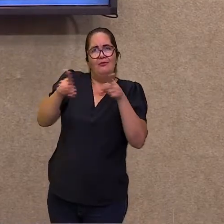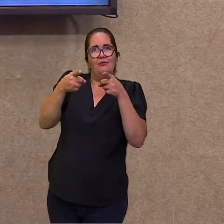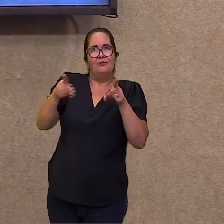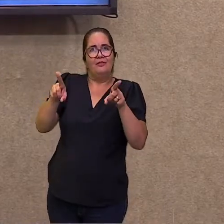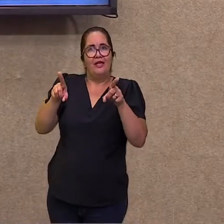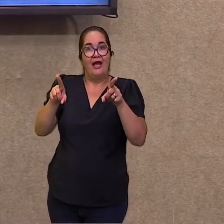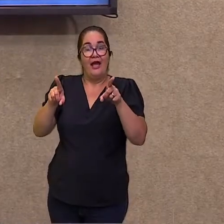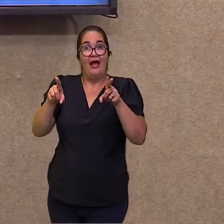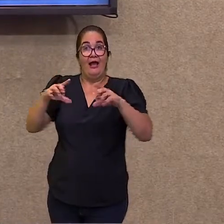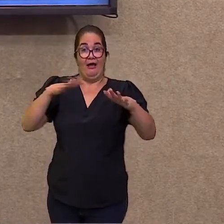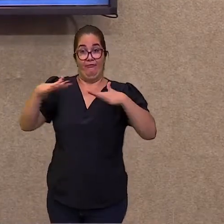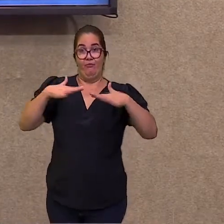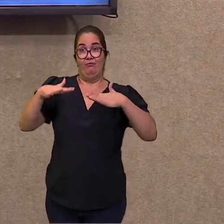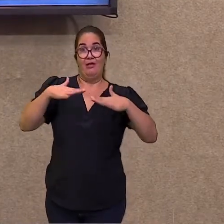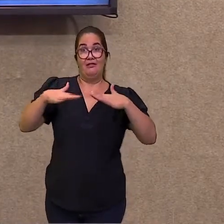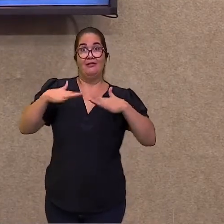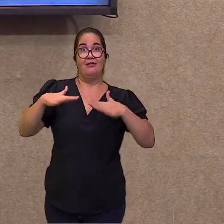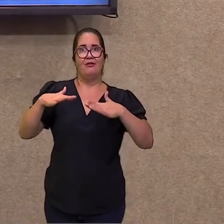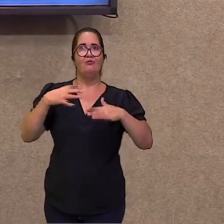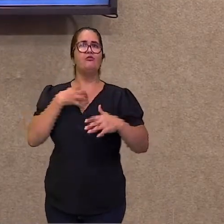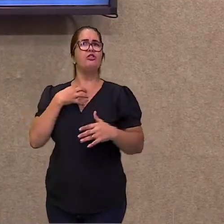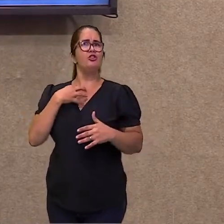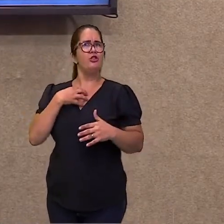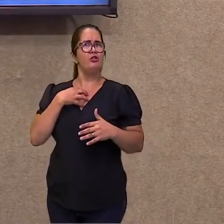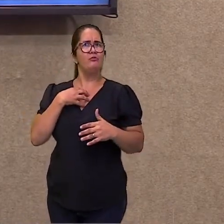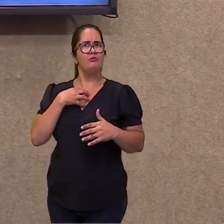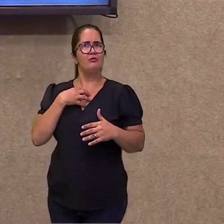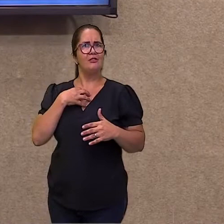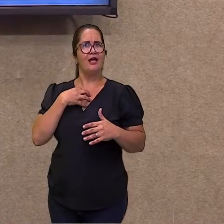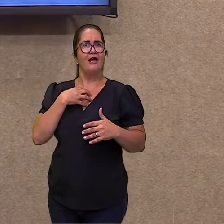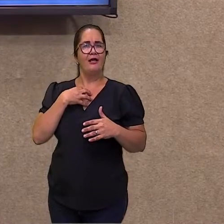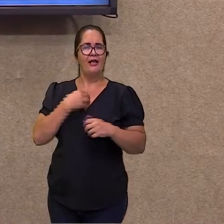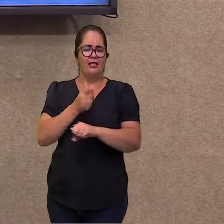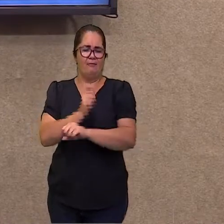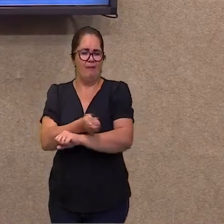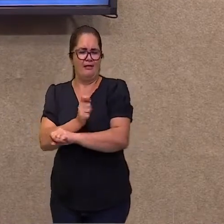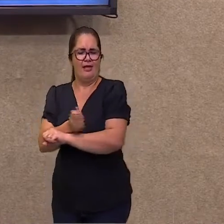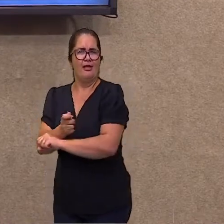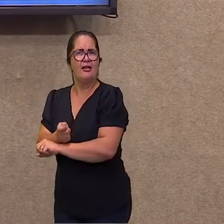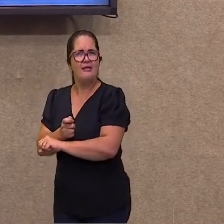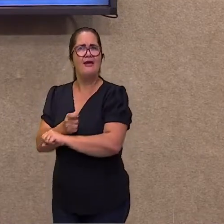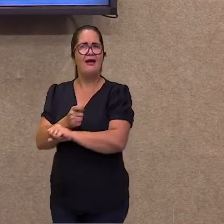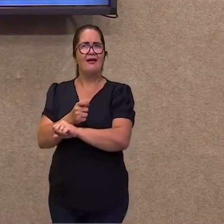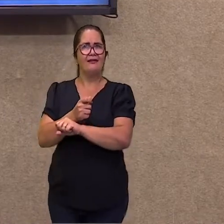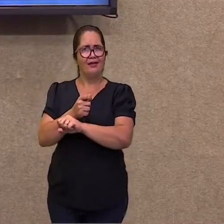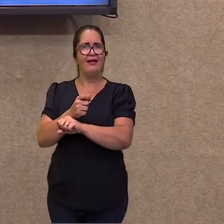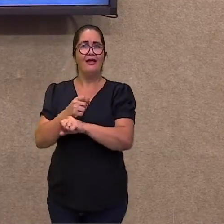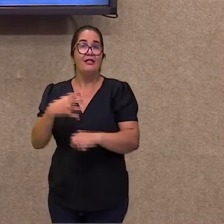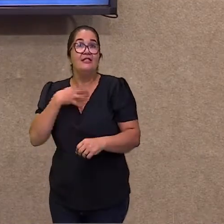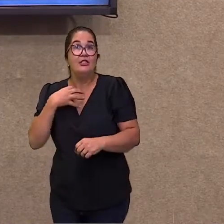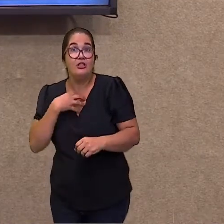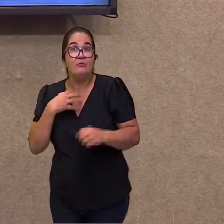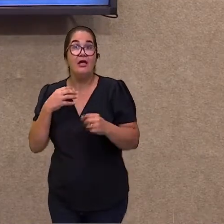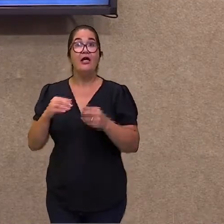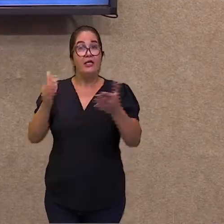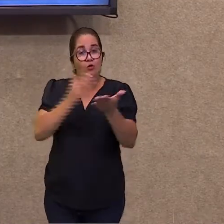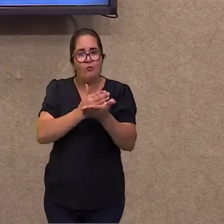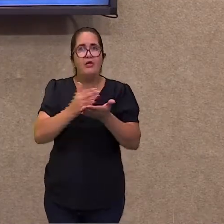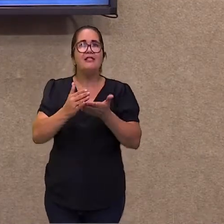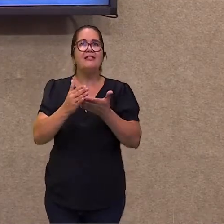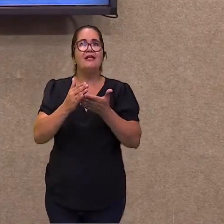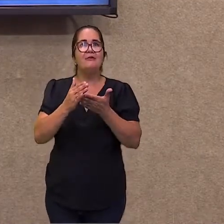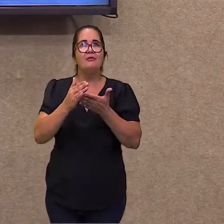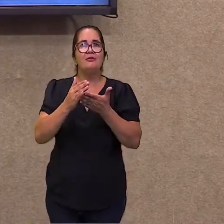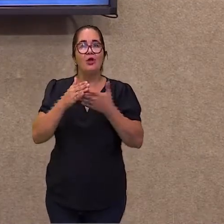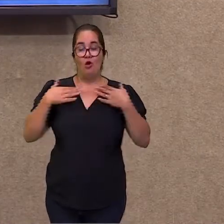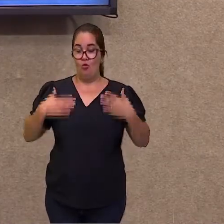registravam. Por isso que chama pinturas rupestres. O que é? O que são pinturas rupestres? porque não tem uma só,